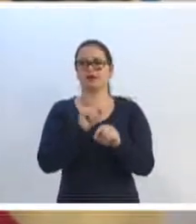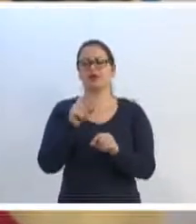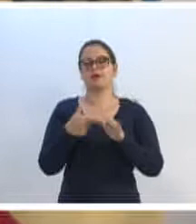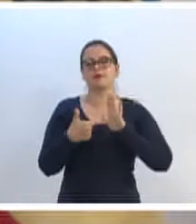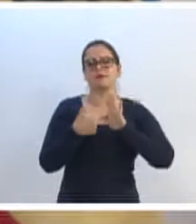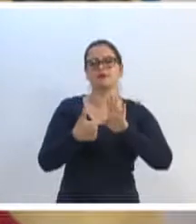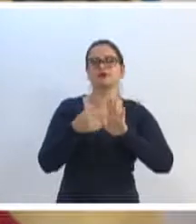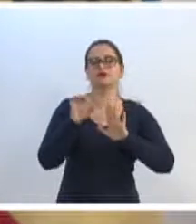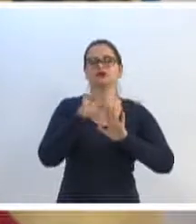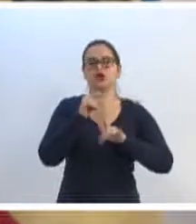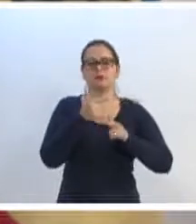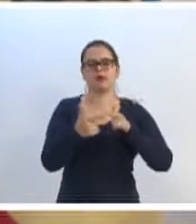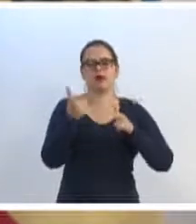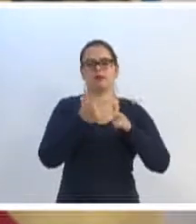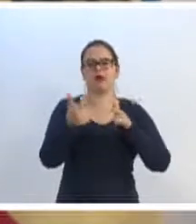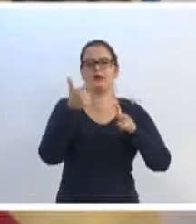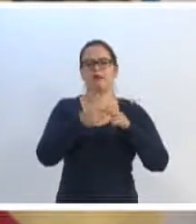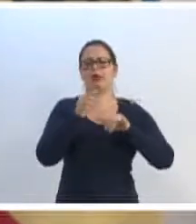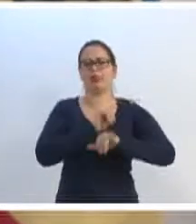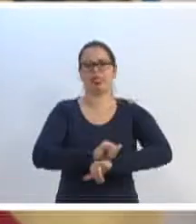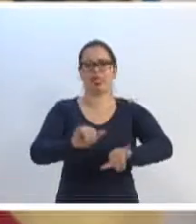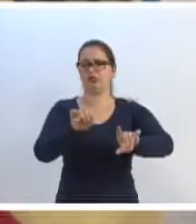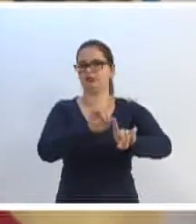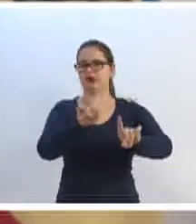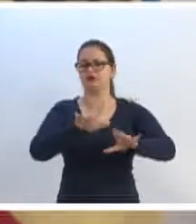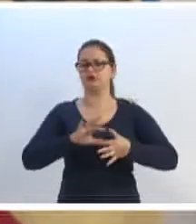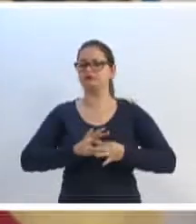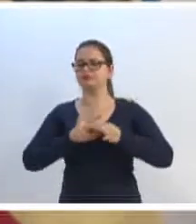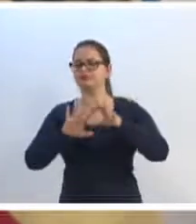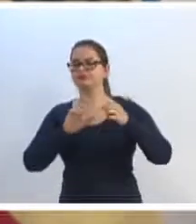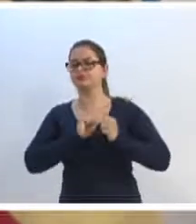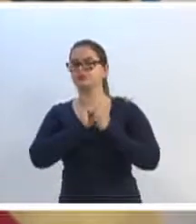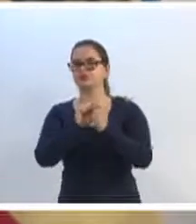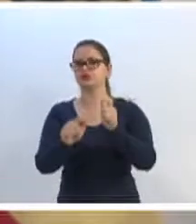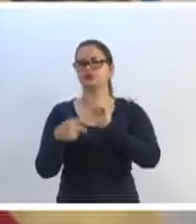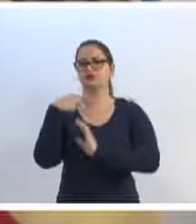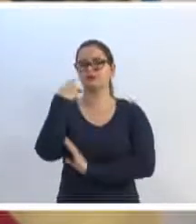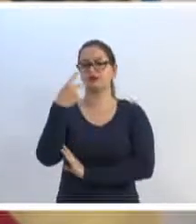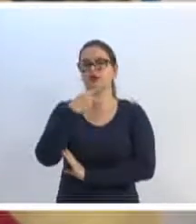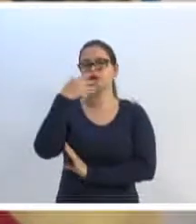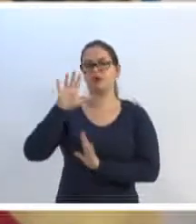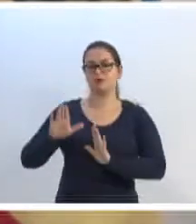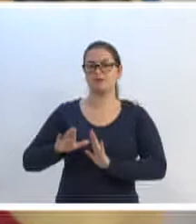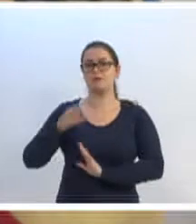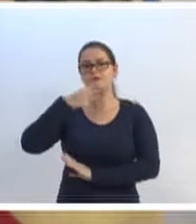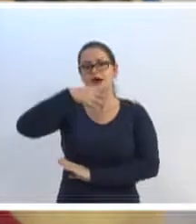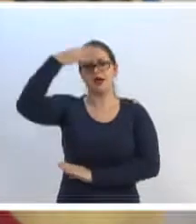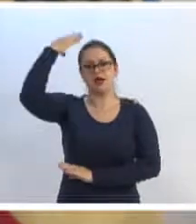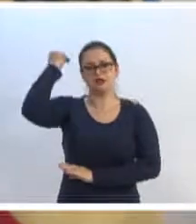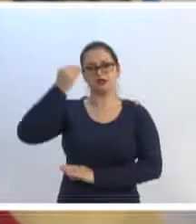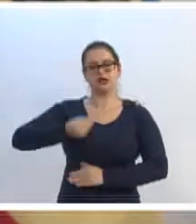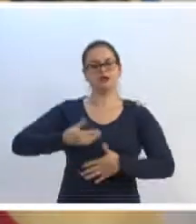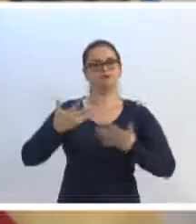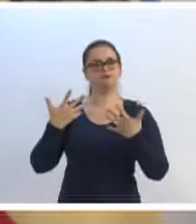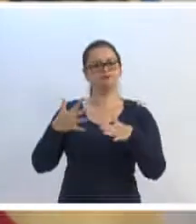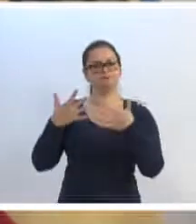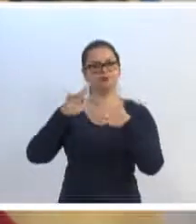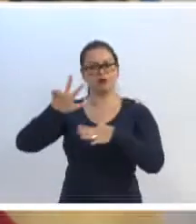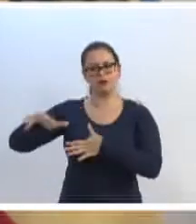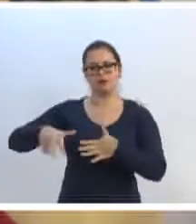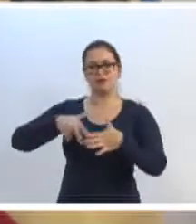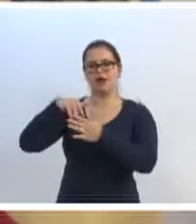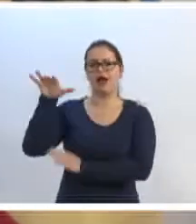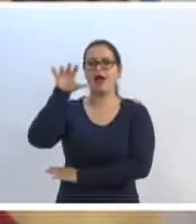trazendo simplesmente os problemas pelos problemas. Me coloquei à disposição junto com o vereador Alexandre Matias, que elogiou aqui, que de prontidão já fez